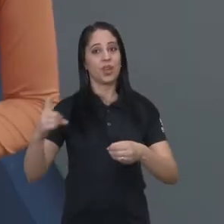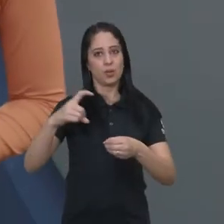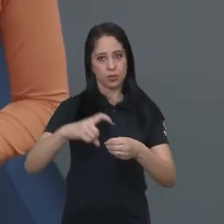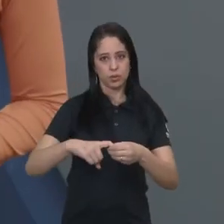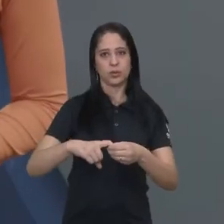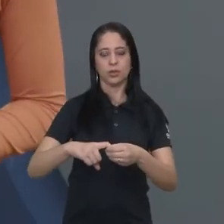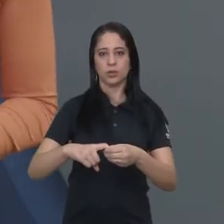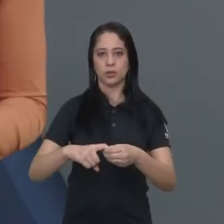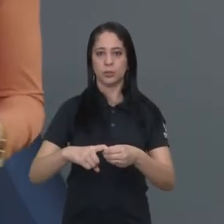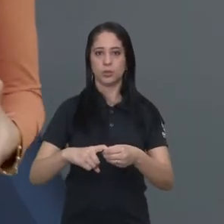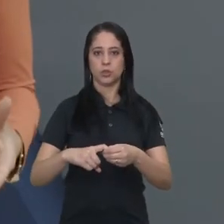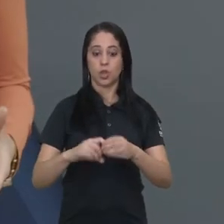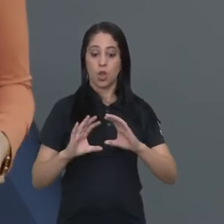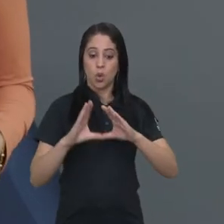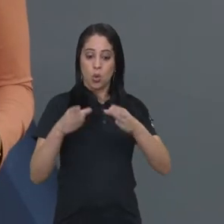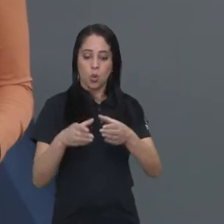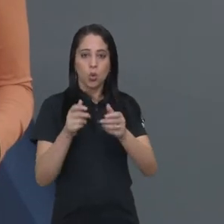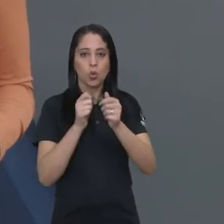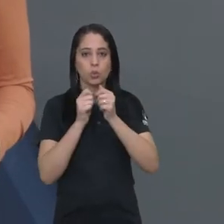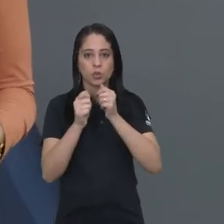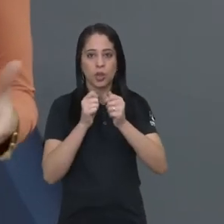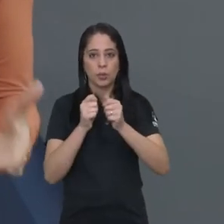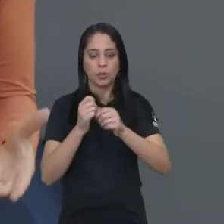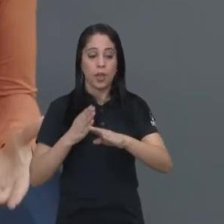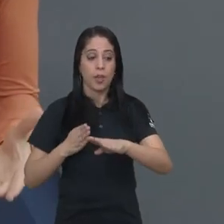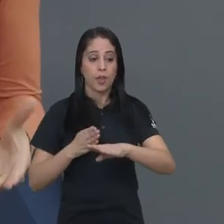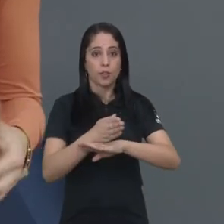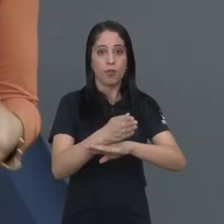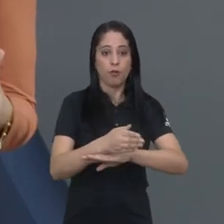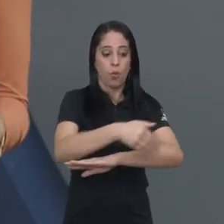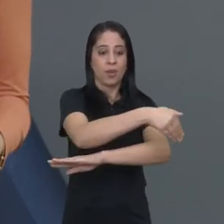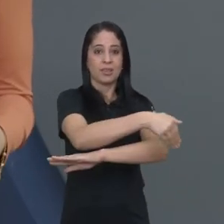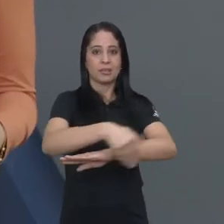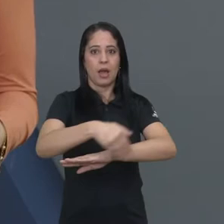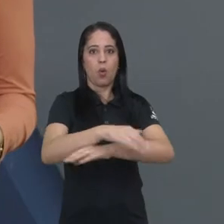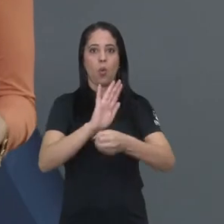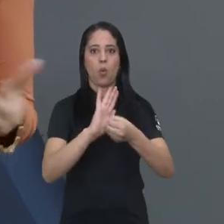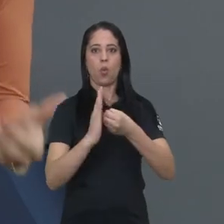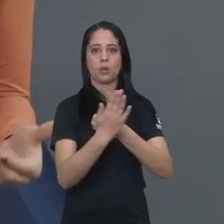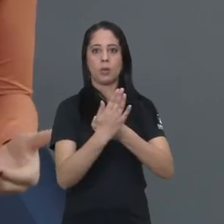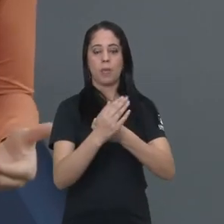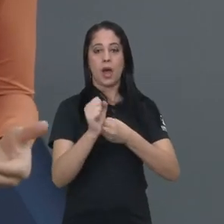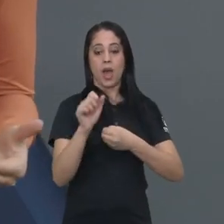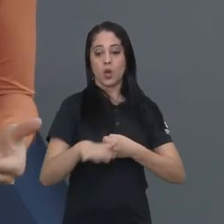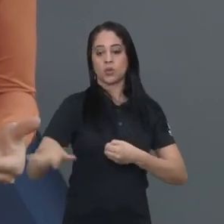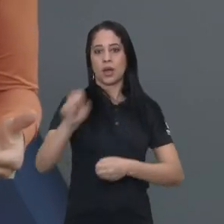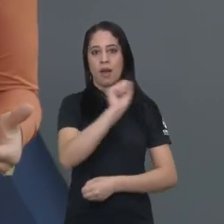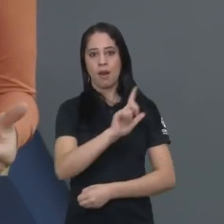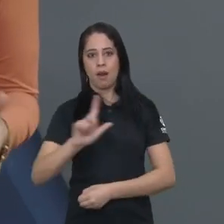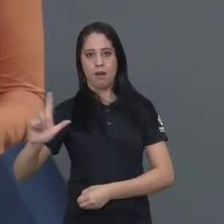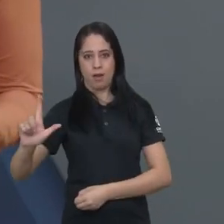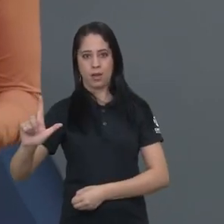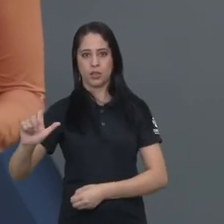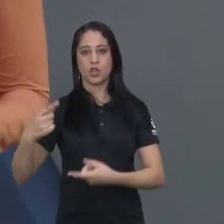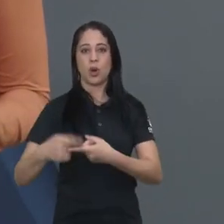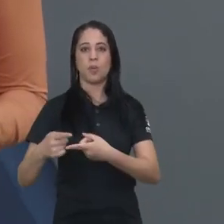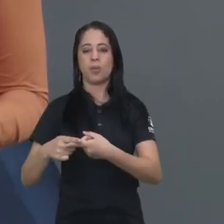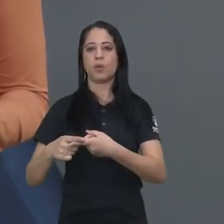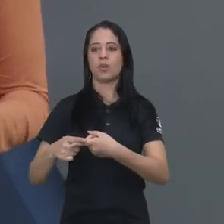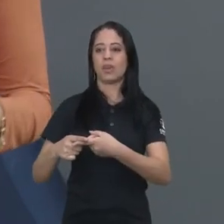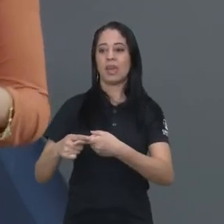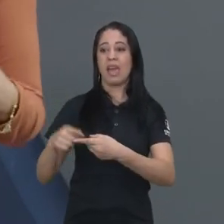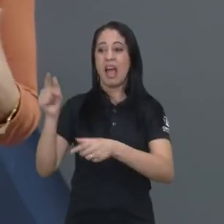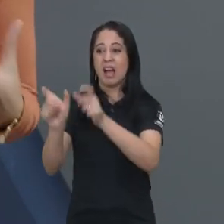estamos de volta em nossa equipe de reportagem foi até uma rua do bairro Santa Lúcia na Zona Leste da cidade onde os moradores